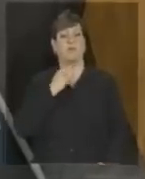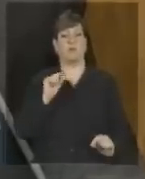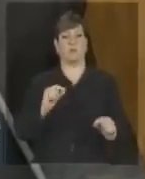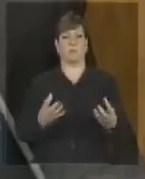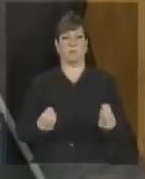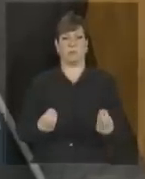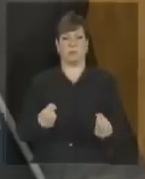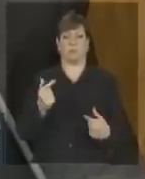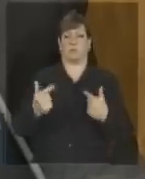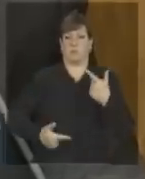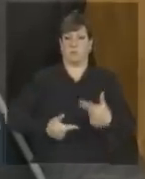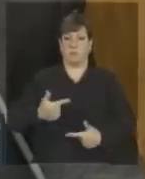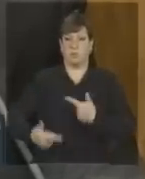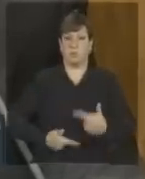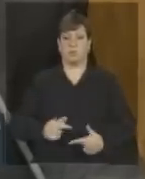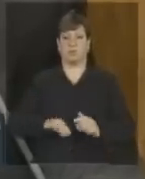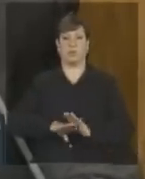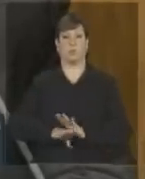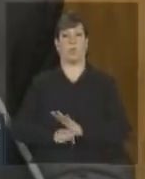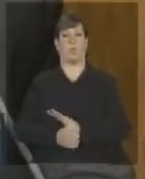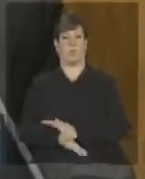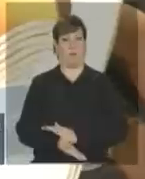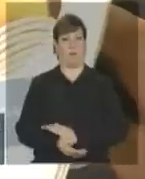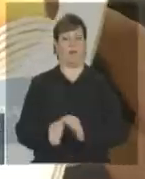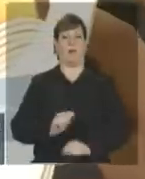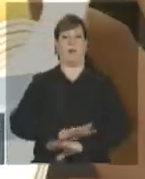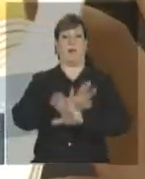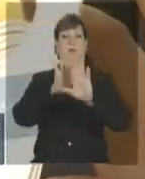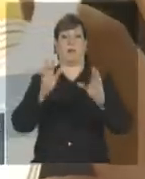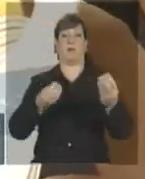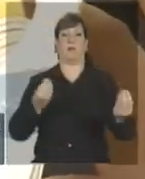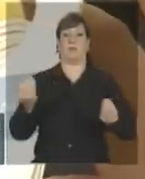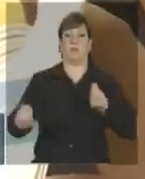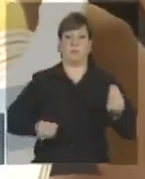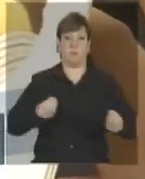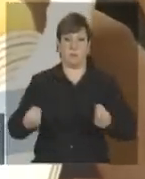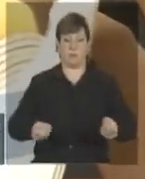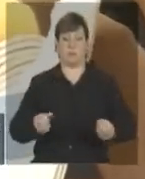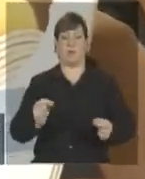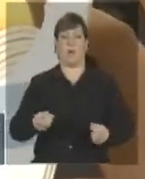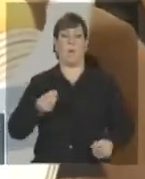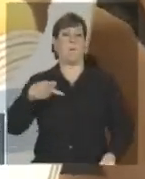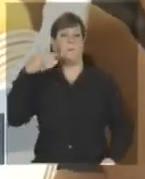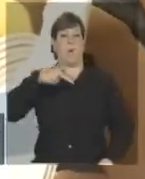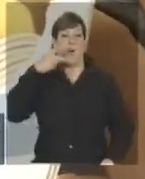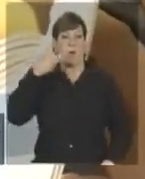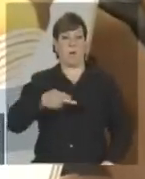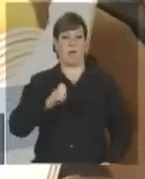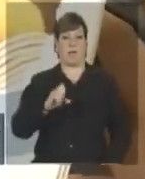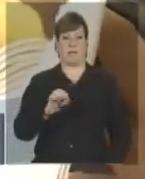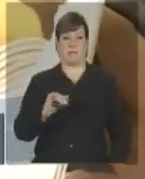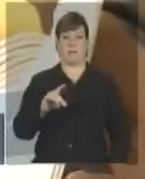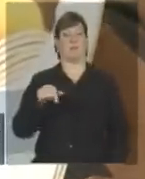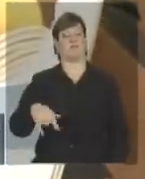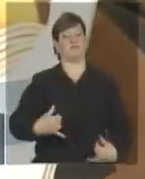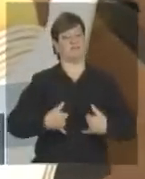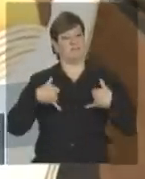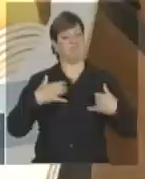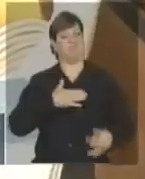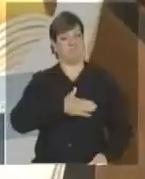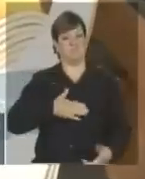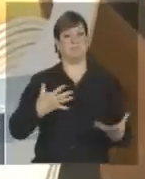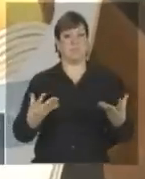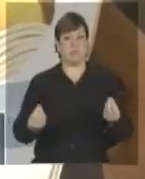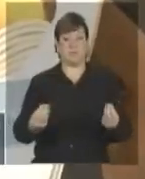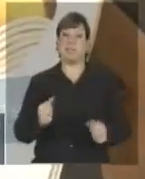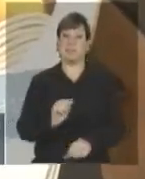de se tornar, e está se tornando, a transparência como política de Estado. E isso nos enche de orgulho e nos